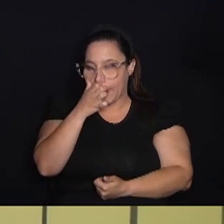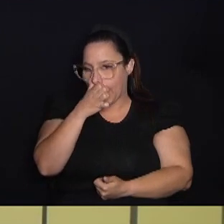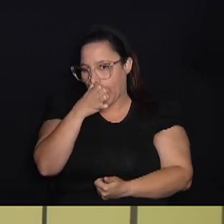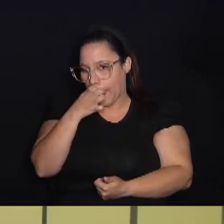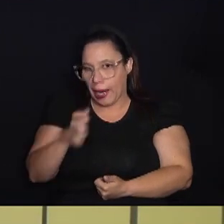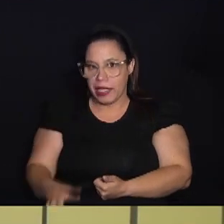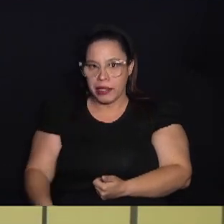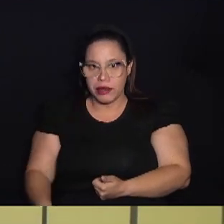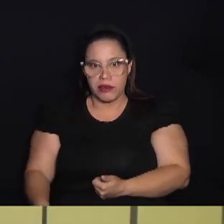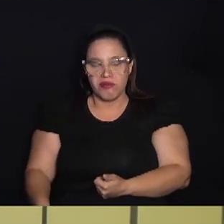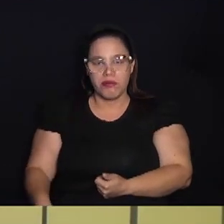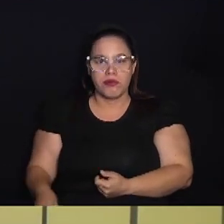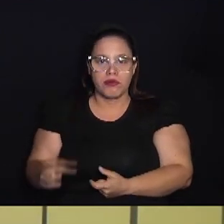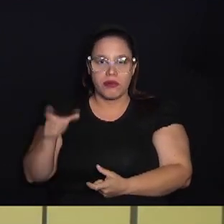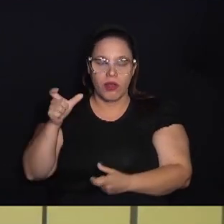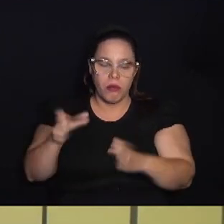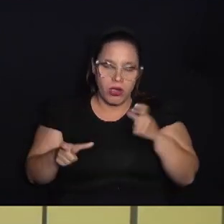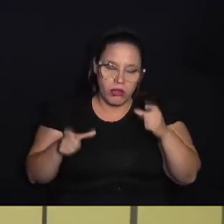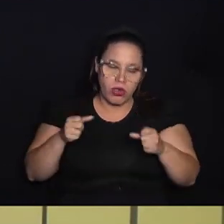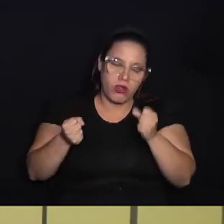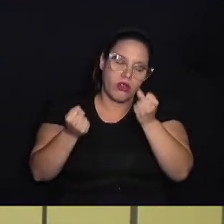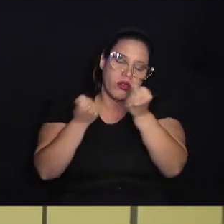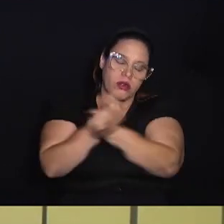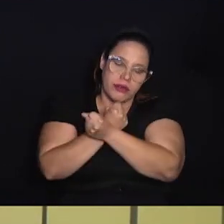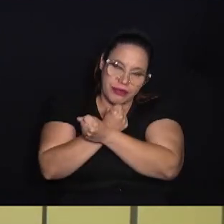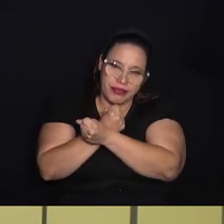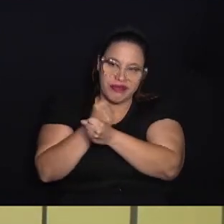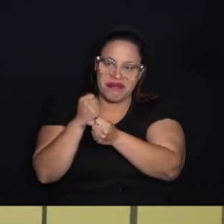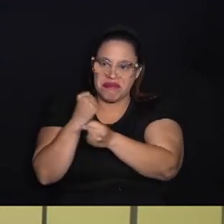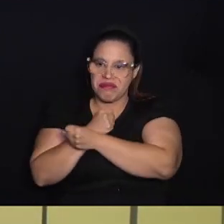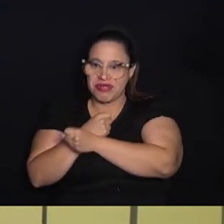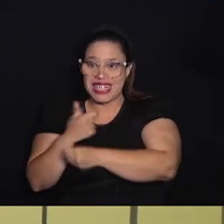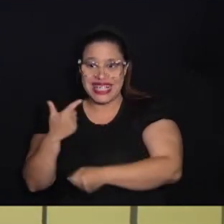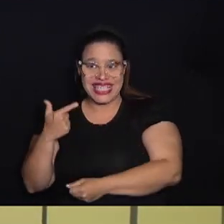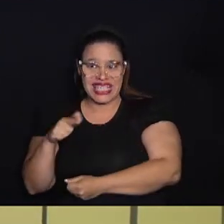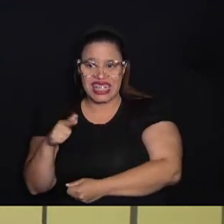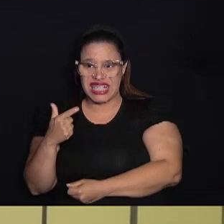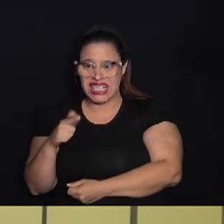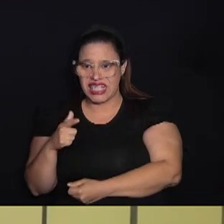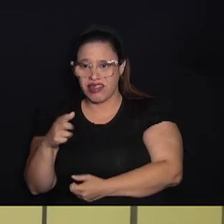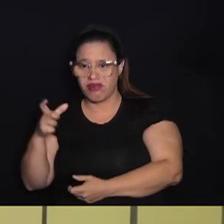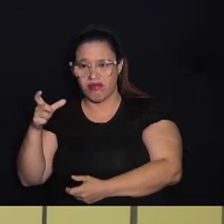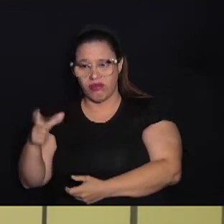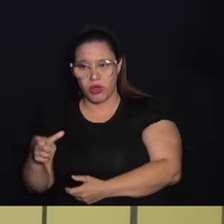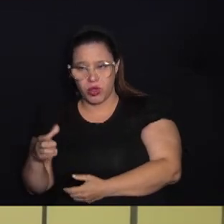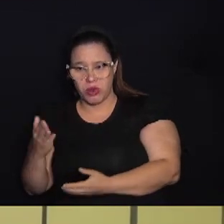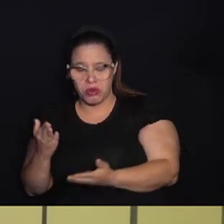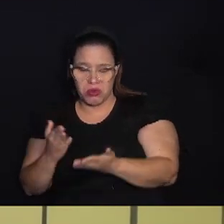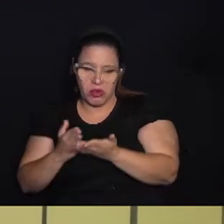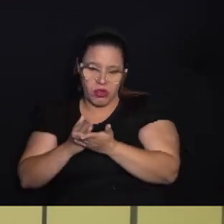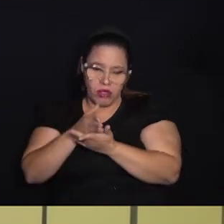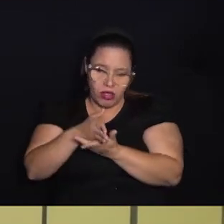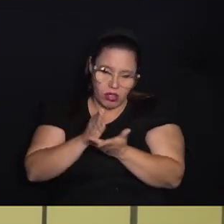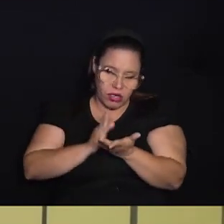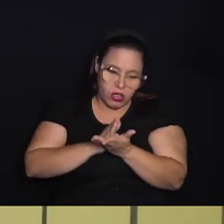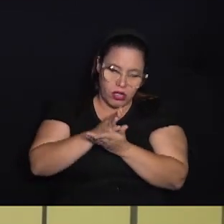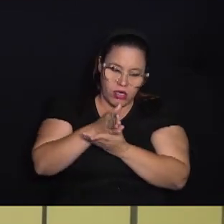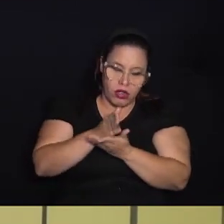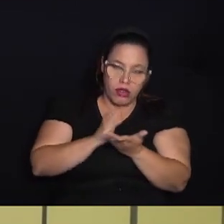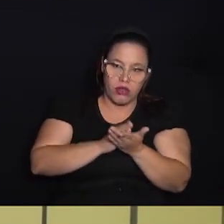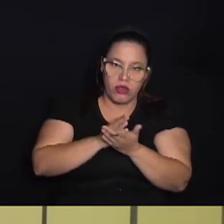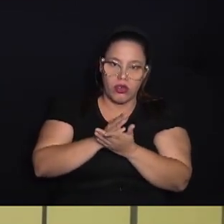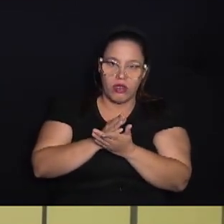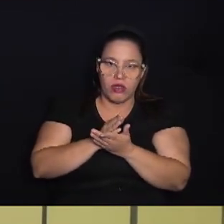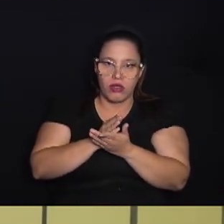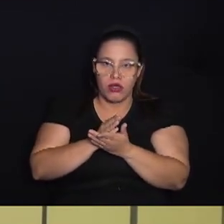falando pessoas escravizadas elas não tinham local para poder frequentar fazer com eh o culto então